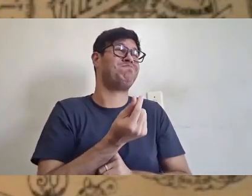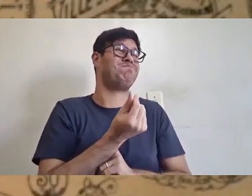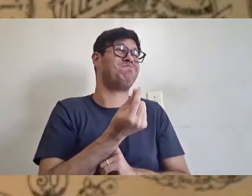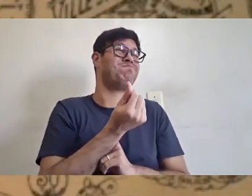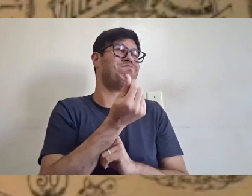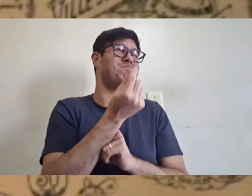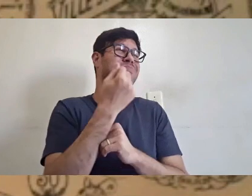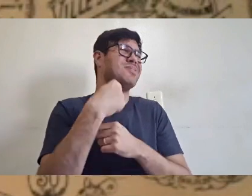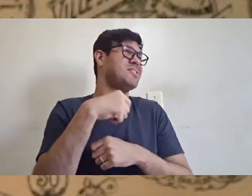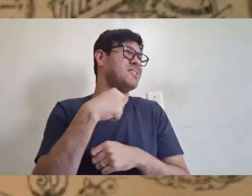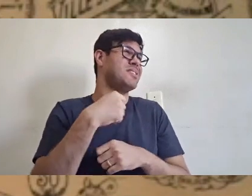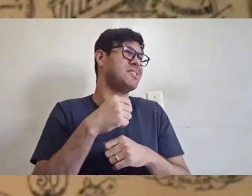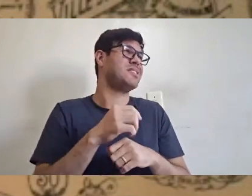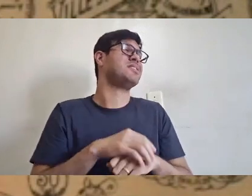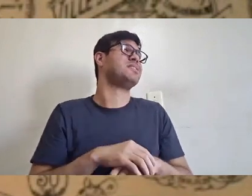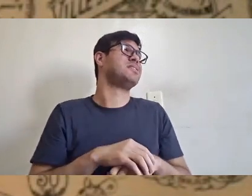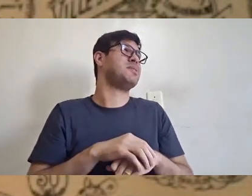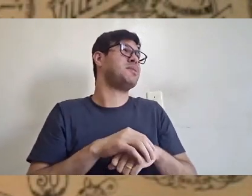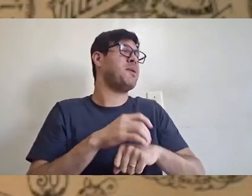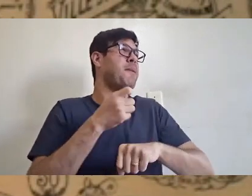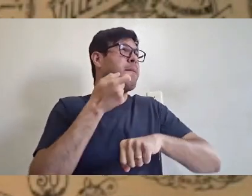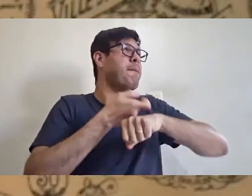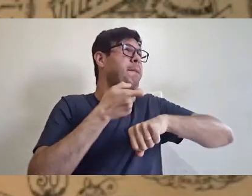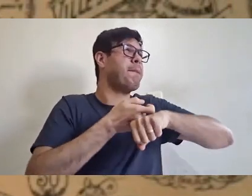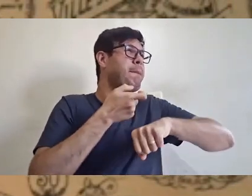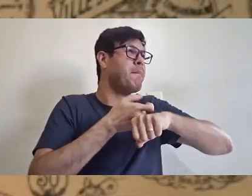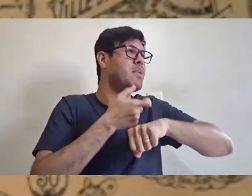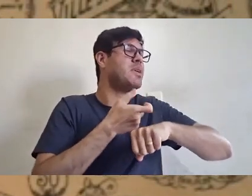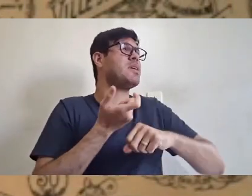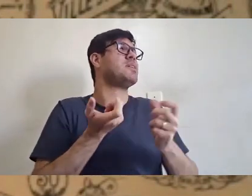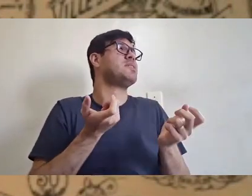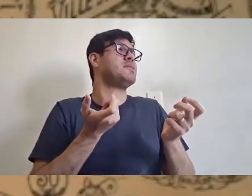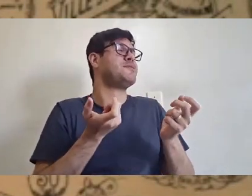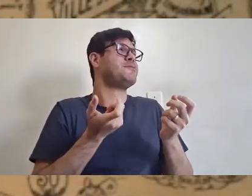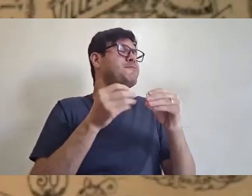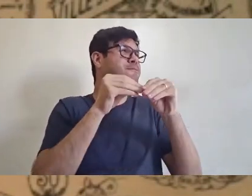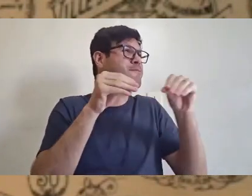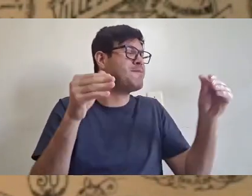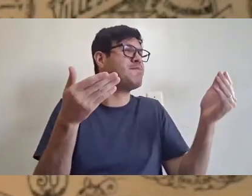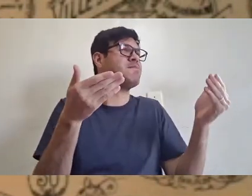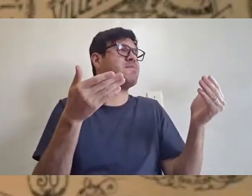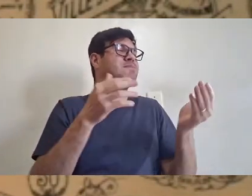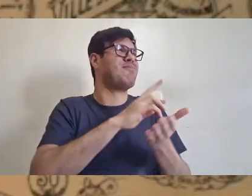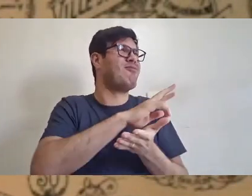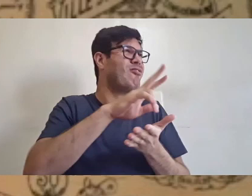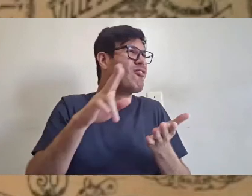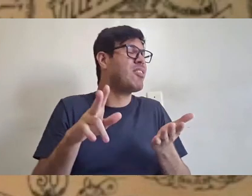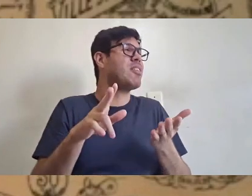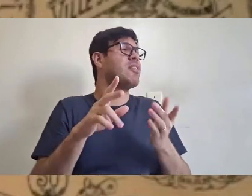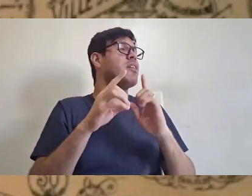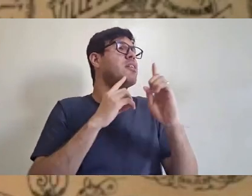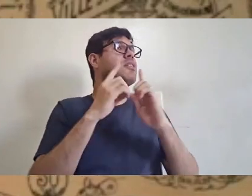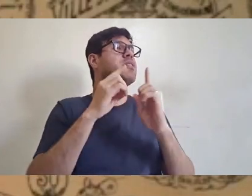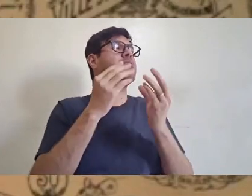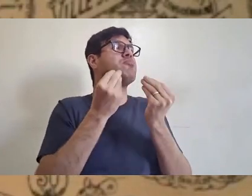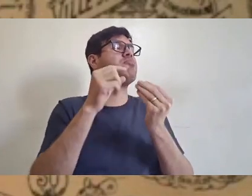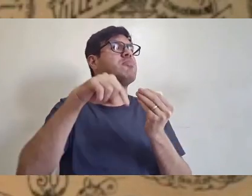o concreto, certo? E há muitas avenidas em Araras,